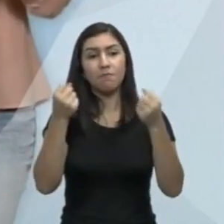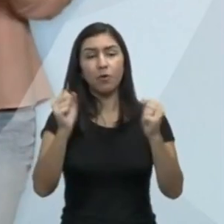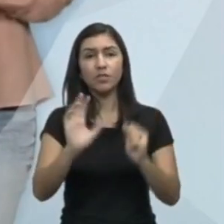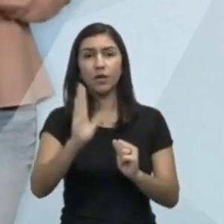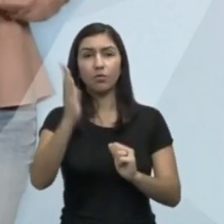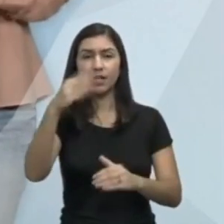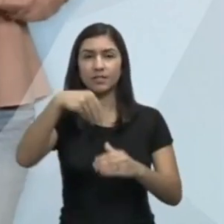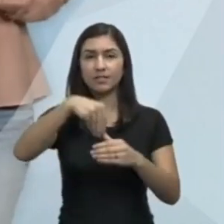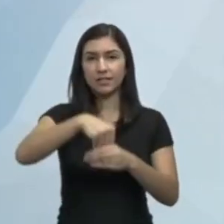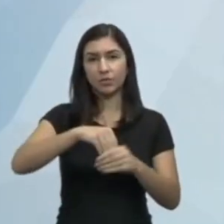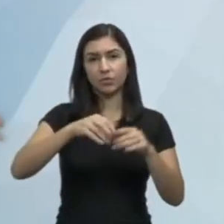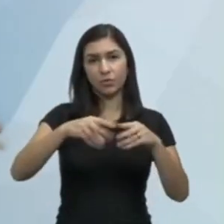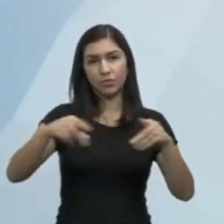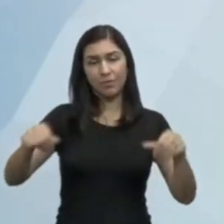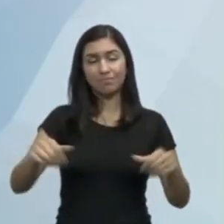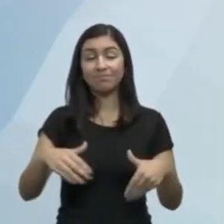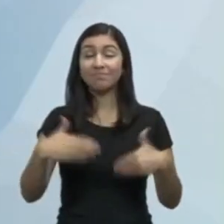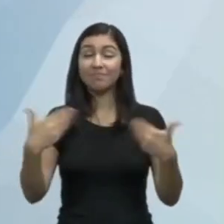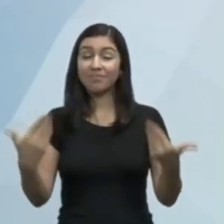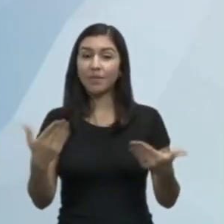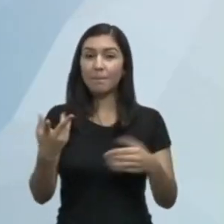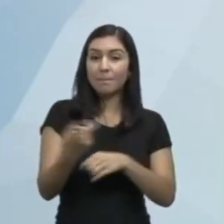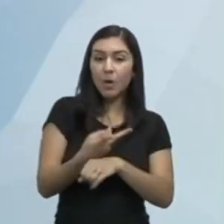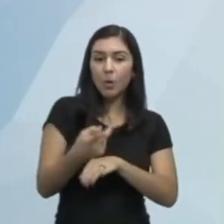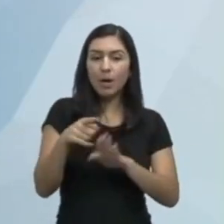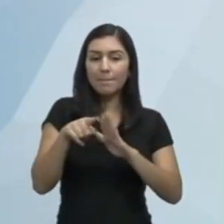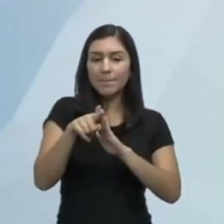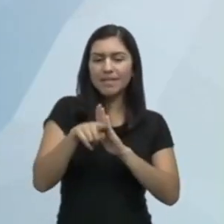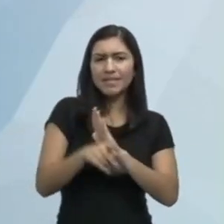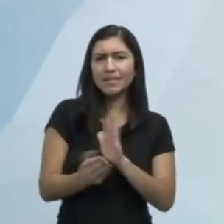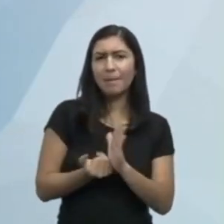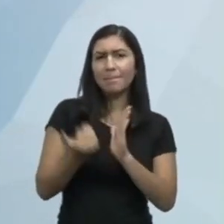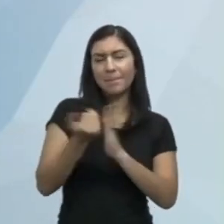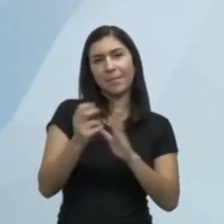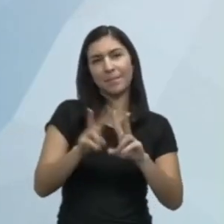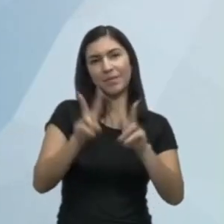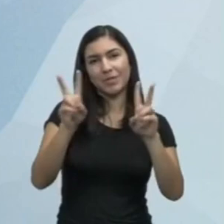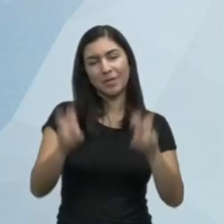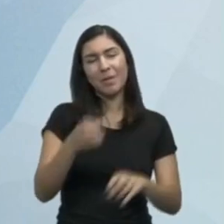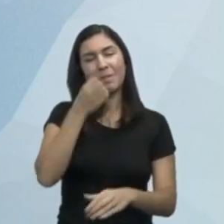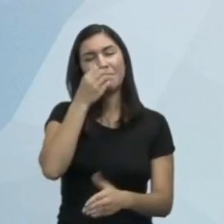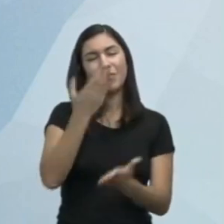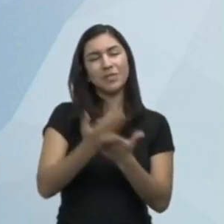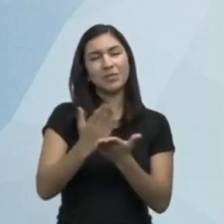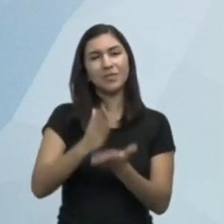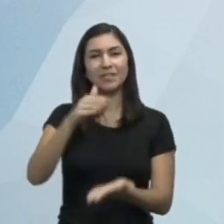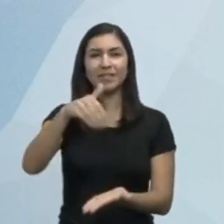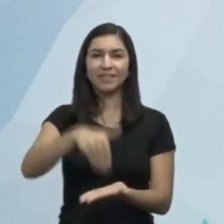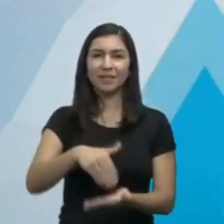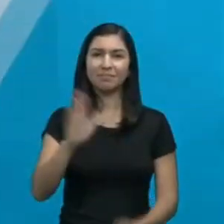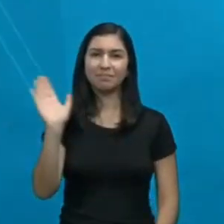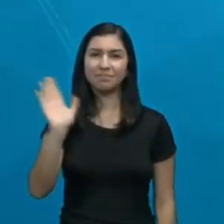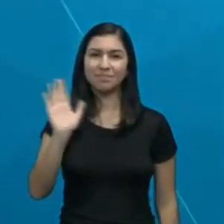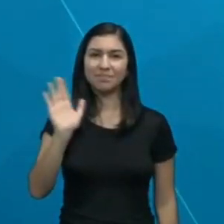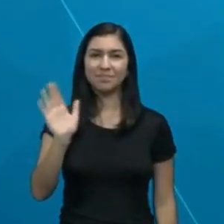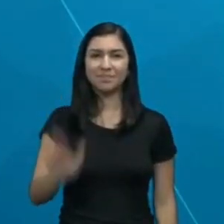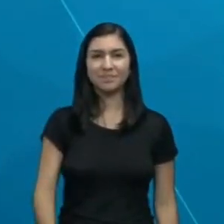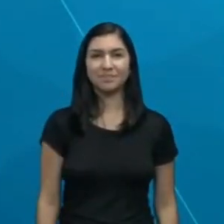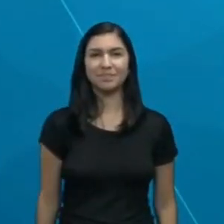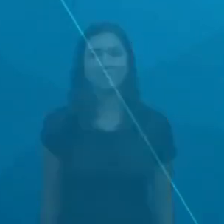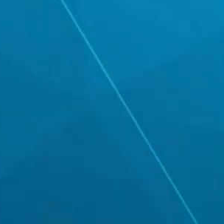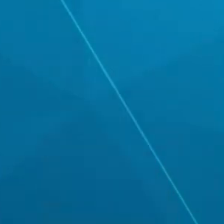atuam sobre os solos. Por isso, procure pesquisar mais sobre o assunto. Bons estudos e até a próxima!